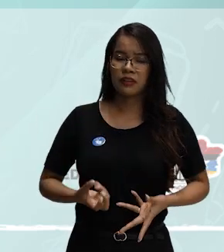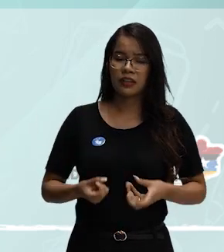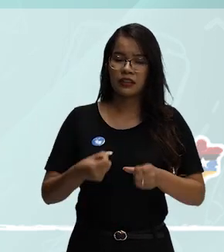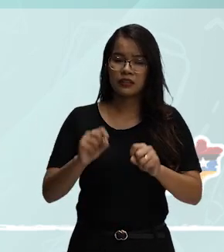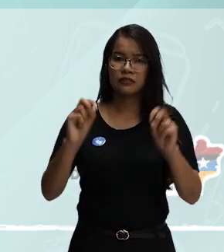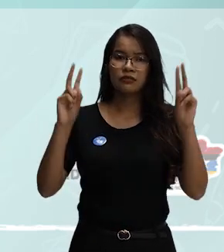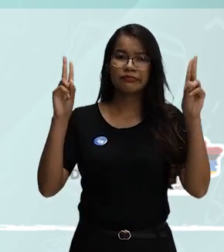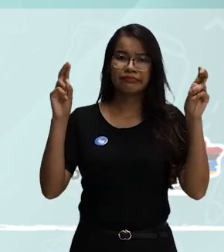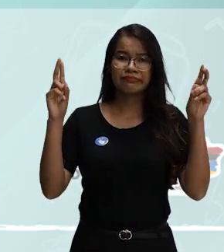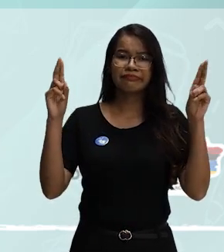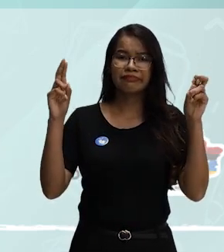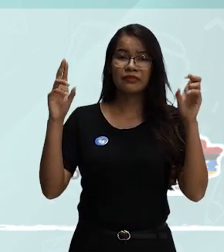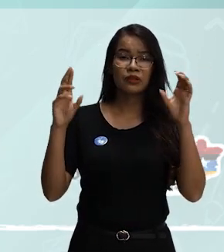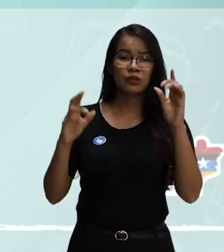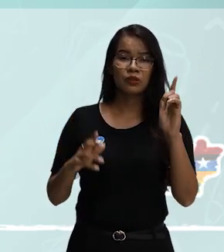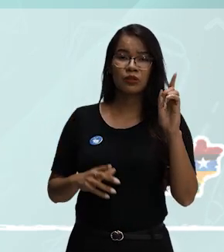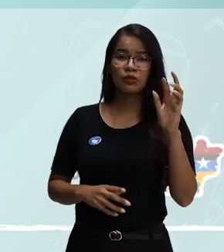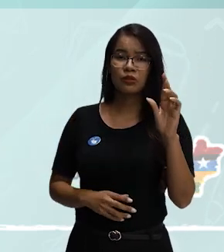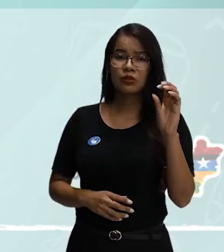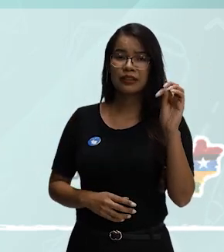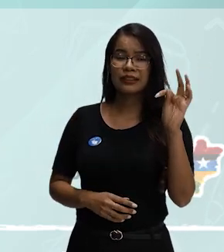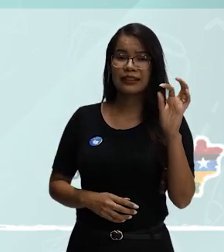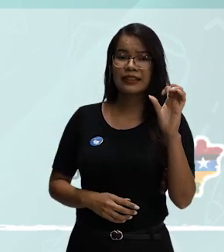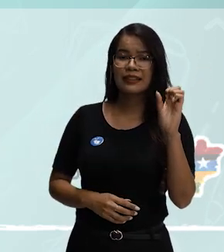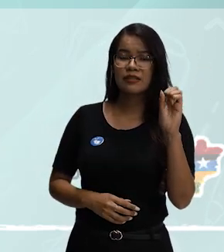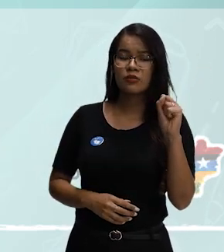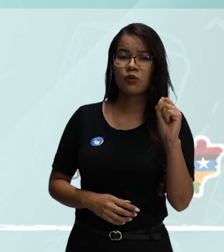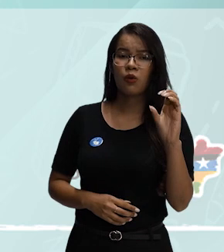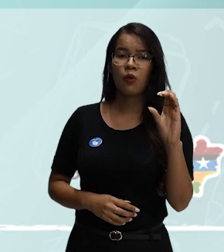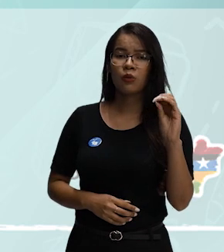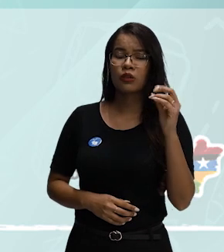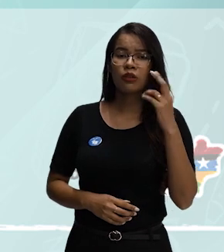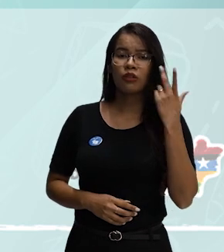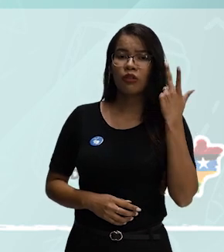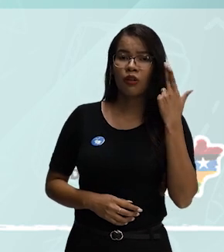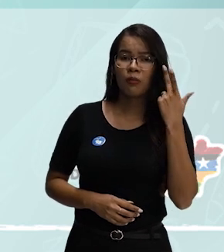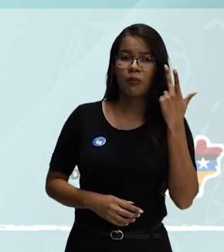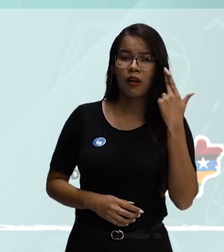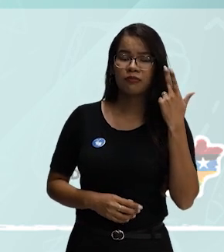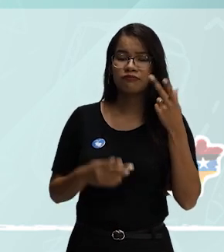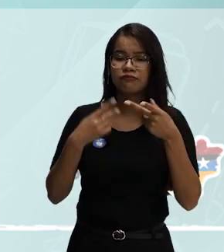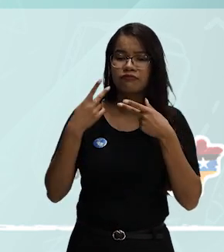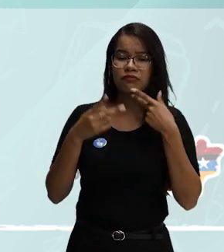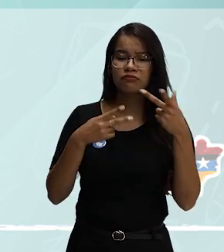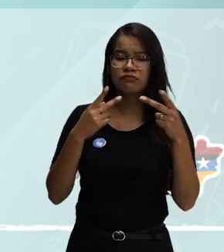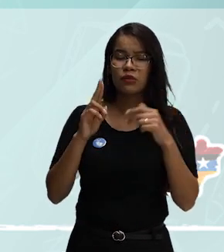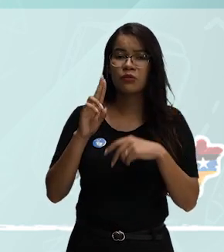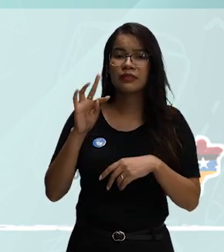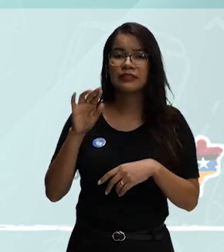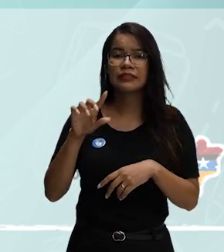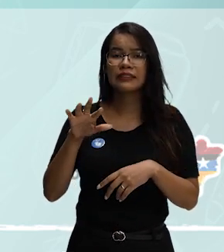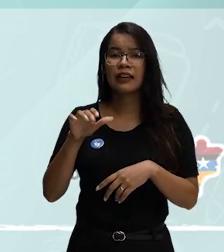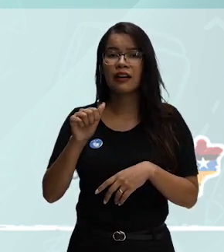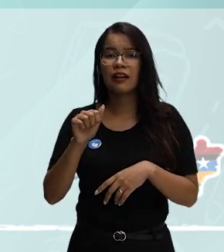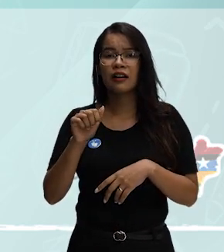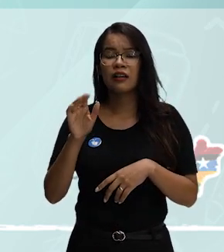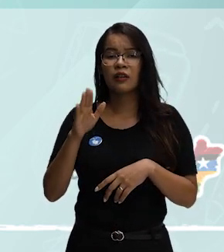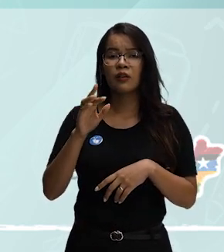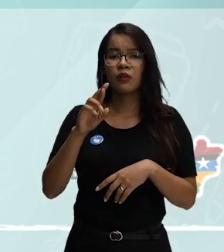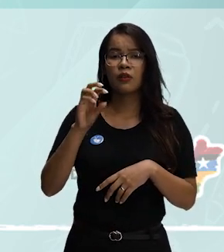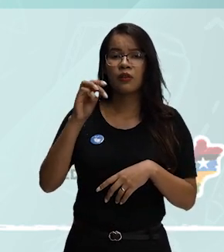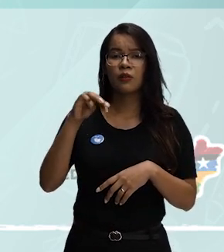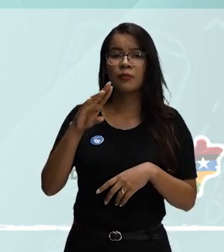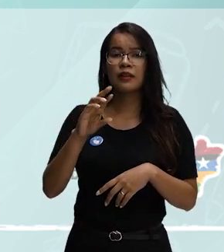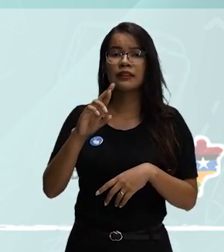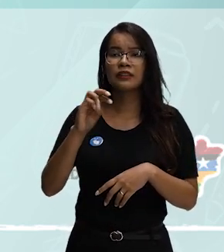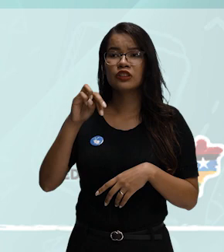do grotesco, situações de delírio são comuns em narrativas ultrarromânticas, certo? Eu, Cacau, estou falando